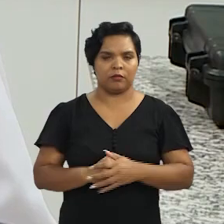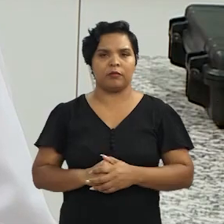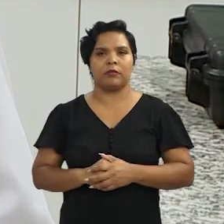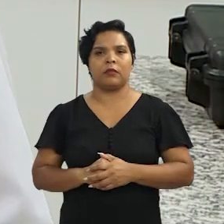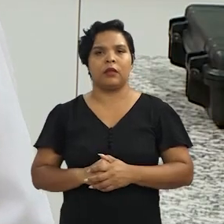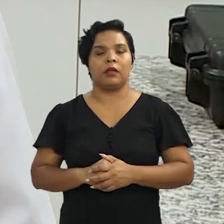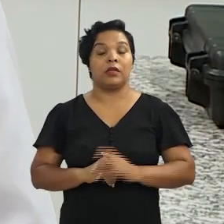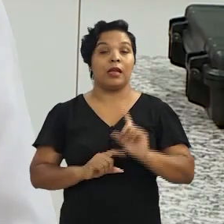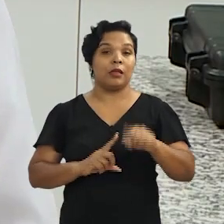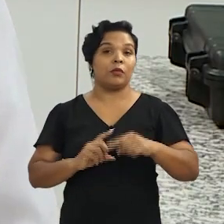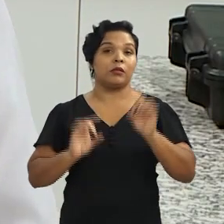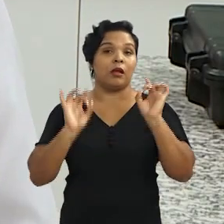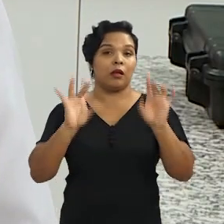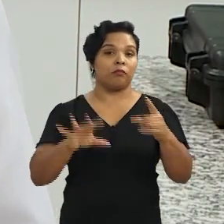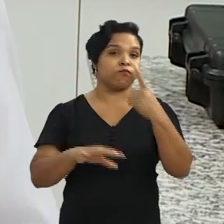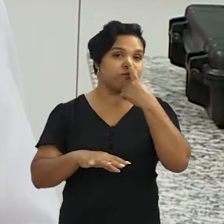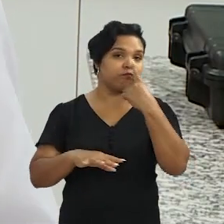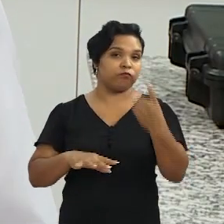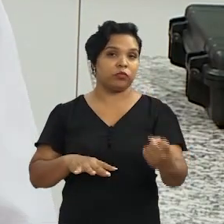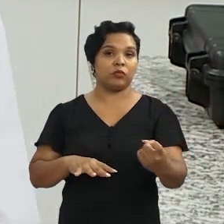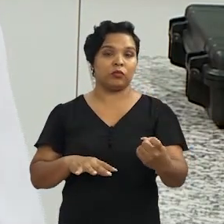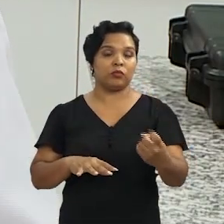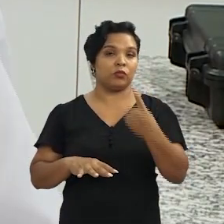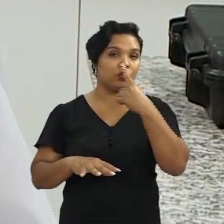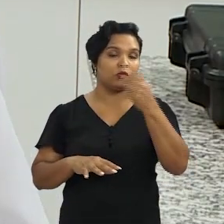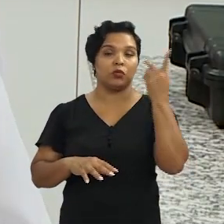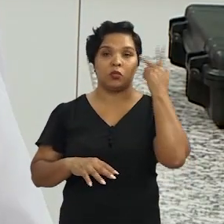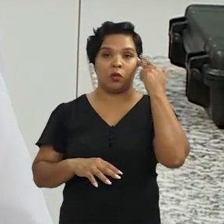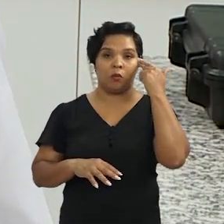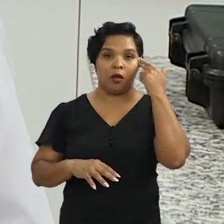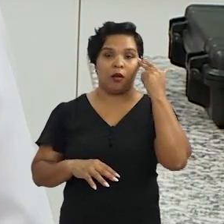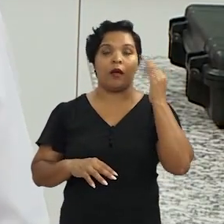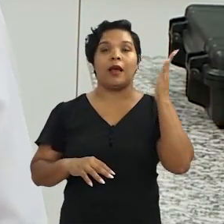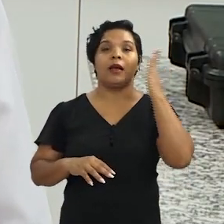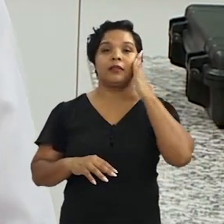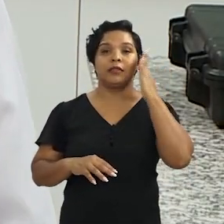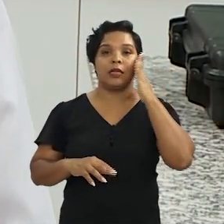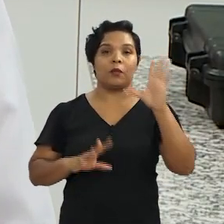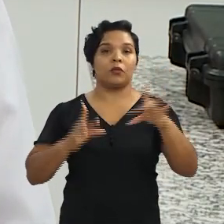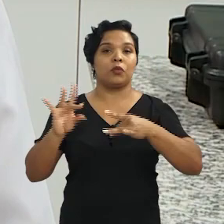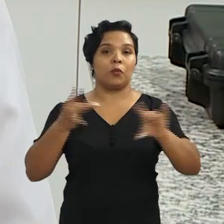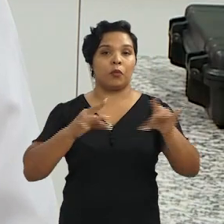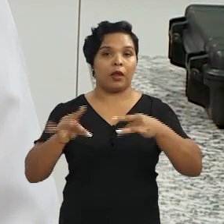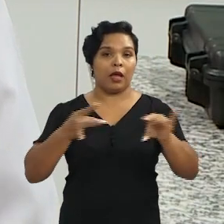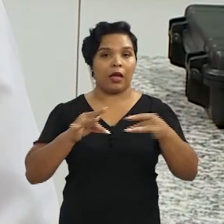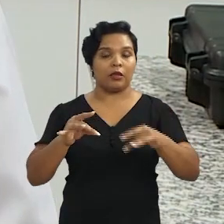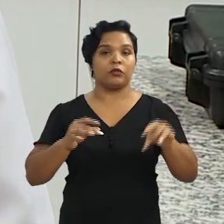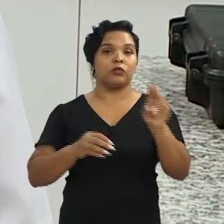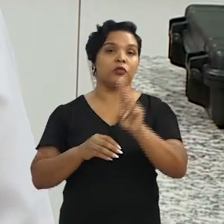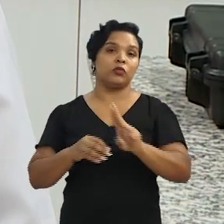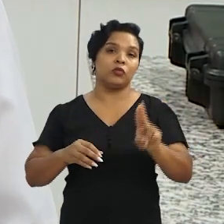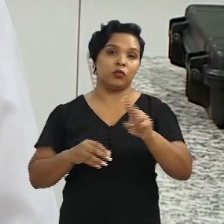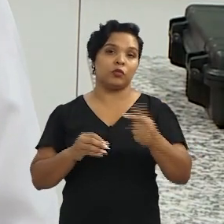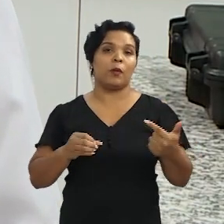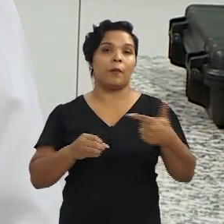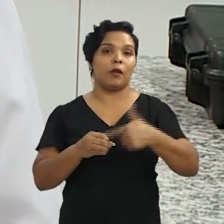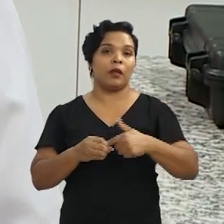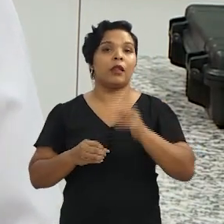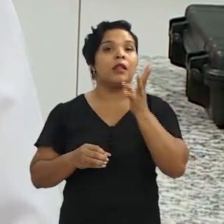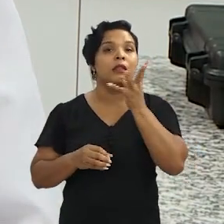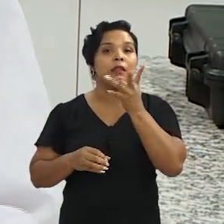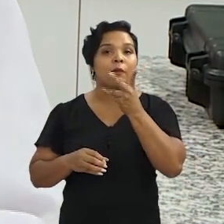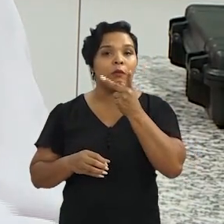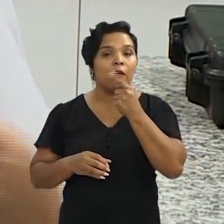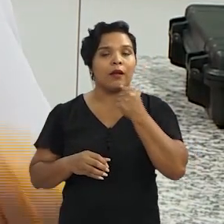descartado. E quando ele é descartado, principalmente no lixo convencional, a gente sabe que o plástico de origem petroquímica,